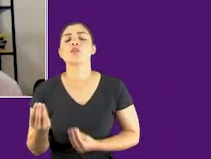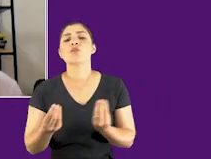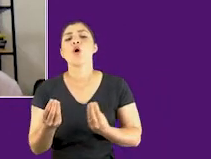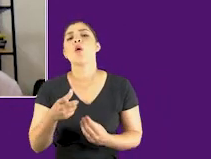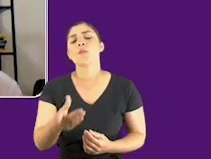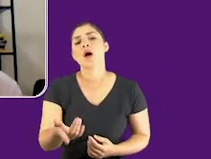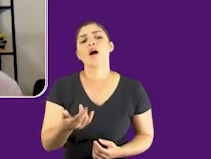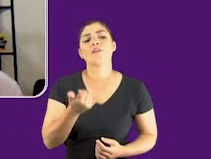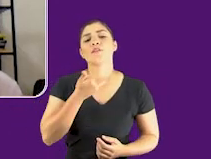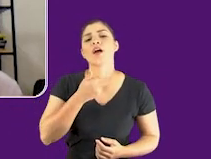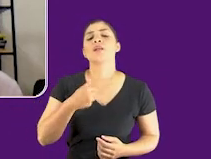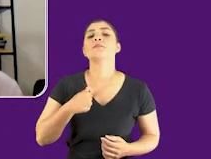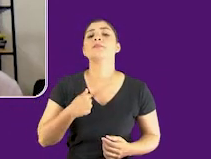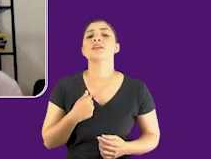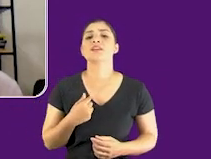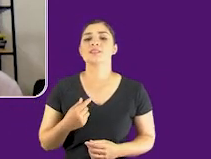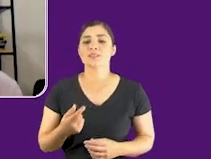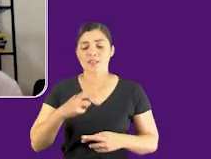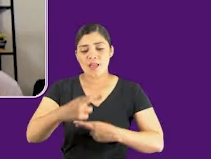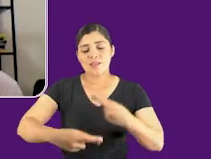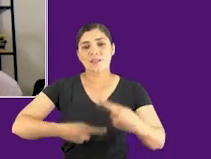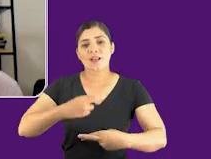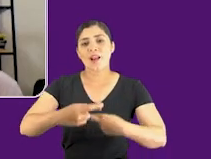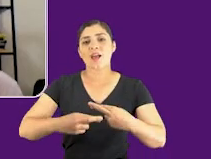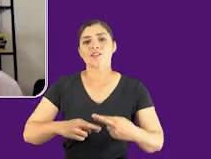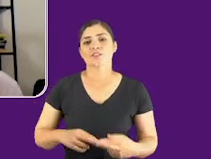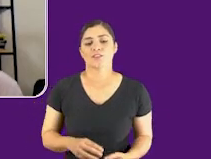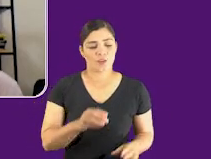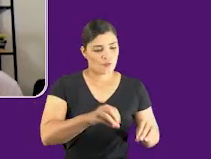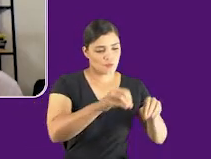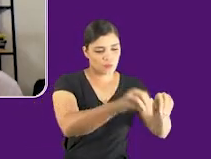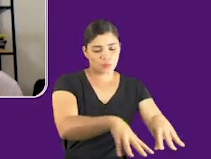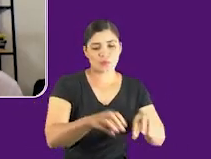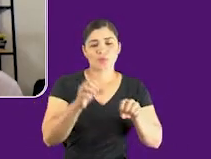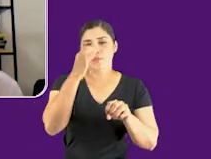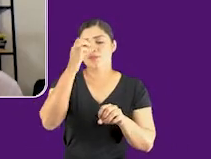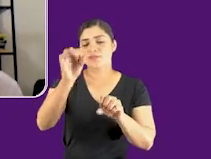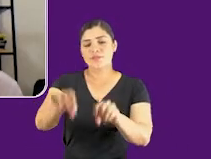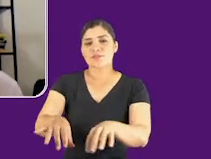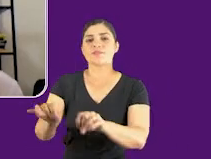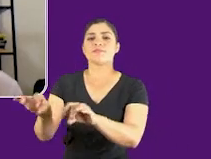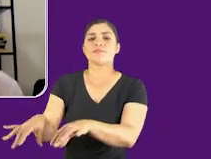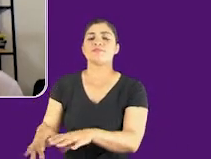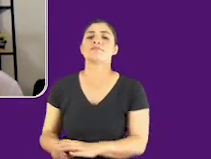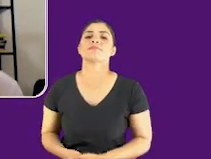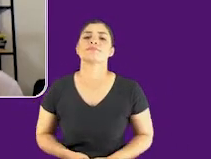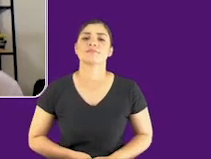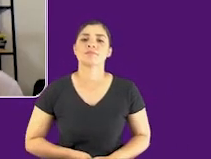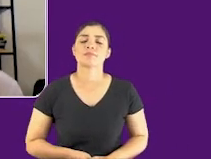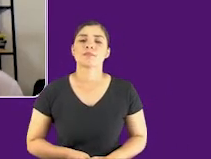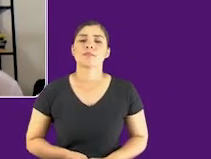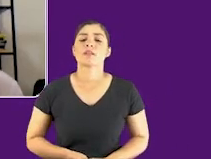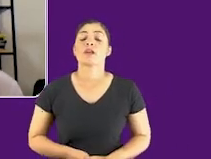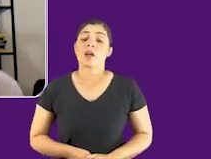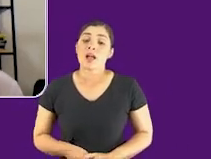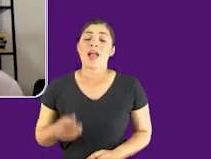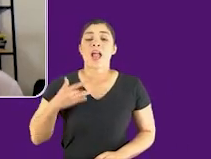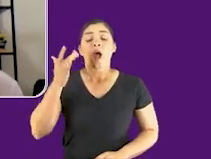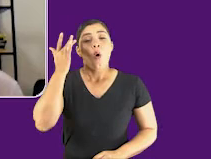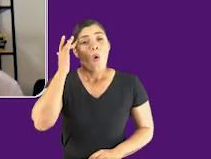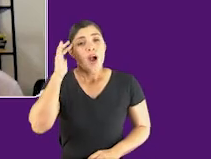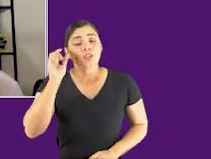muito nesse sistema de reciclagem no sistema de coleta e o Luciano